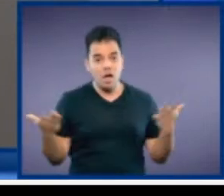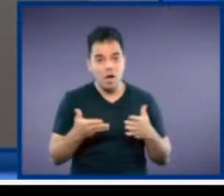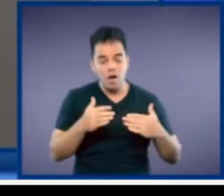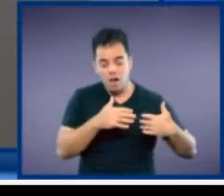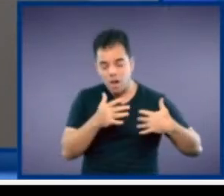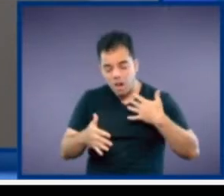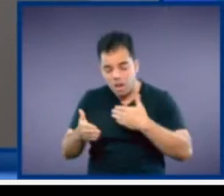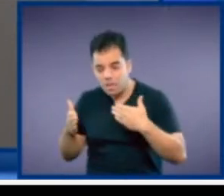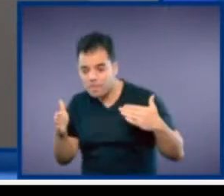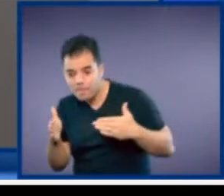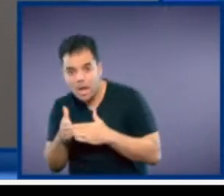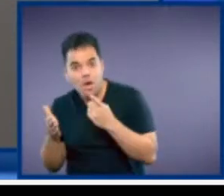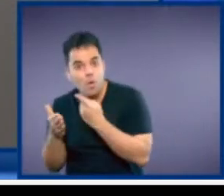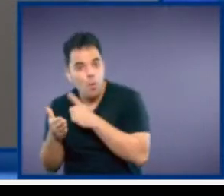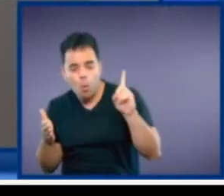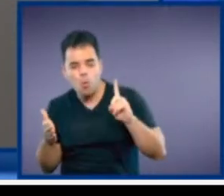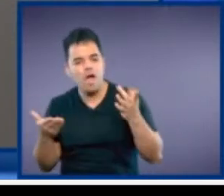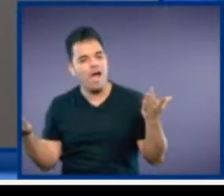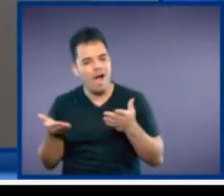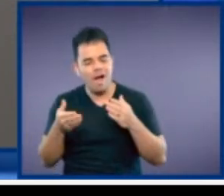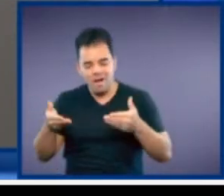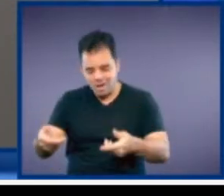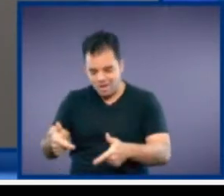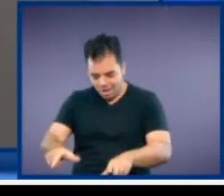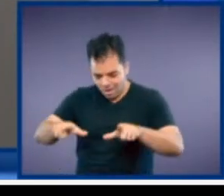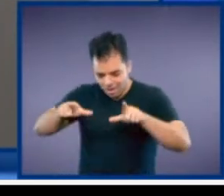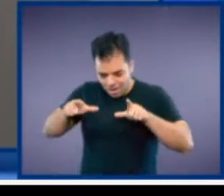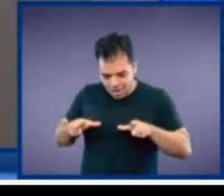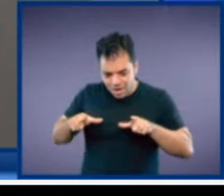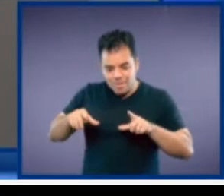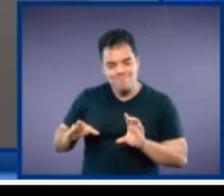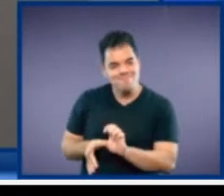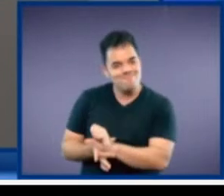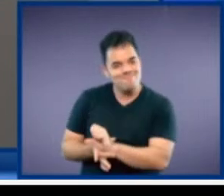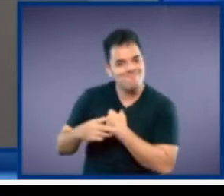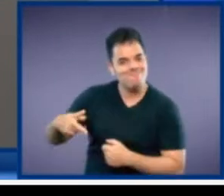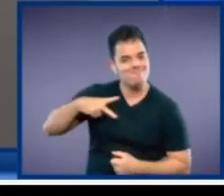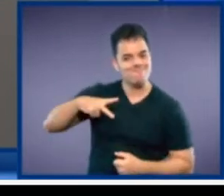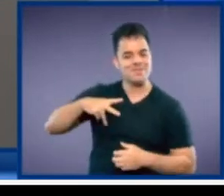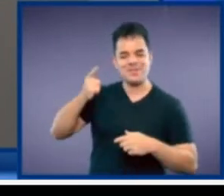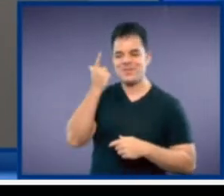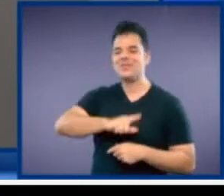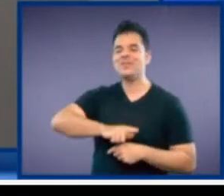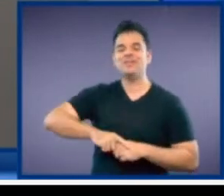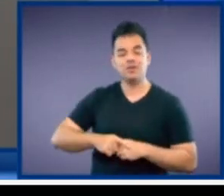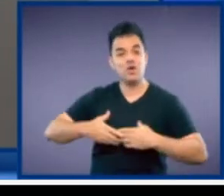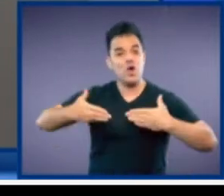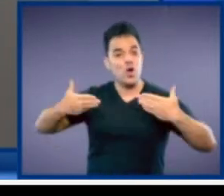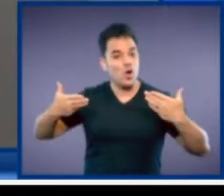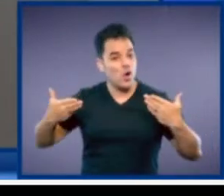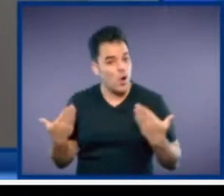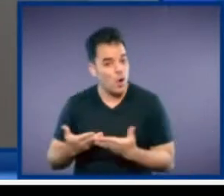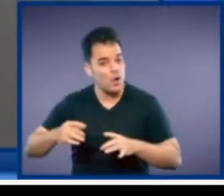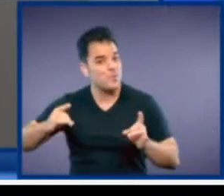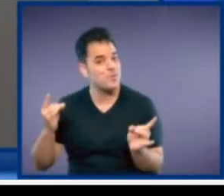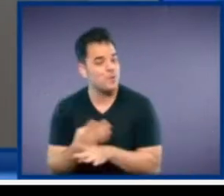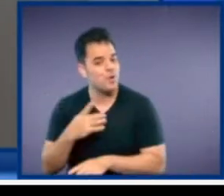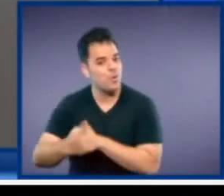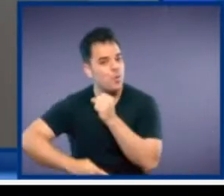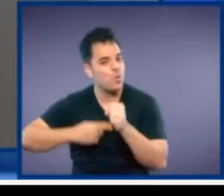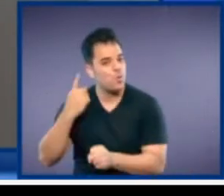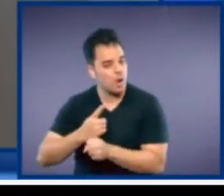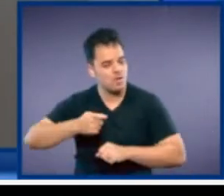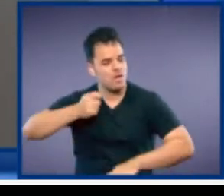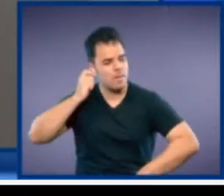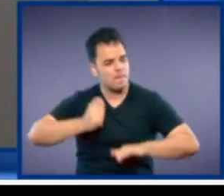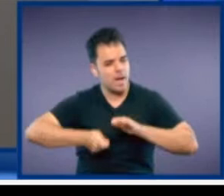ouro, entregando essa tão aguardada privatização. Estamos fechando hoje mais um ano de leilões de